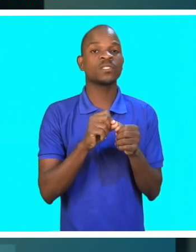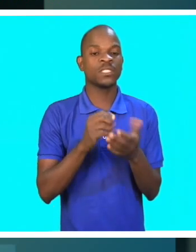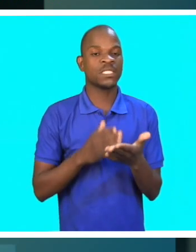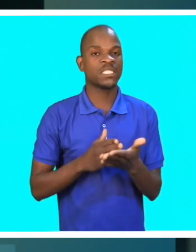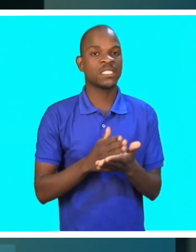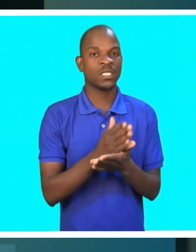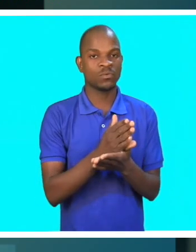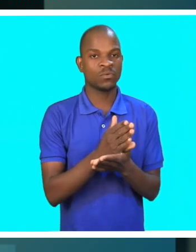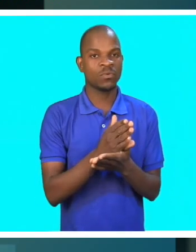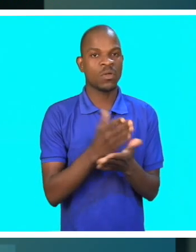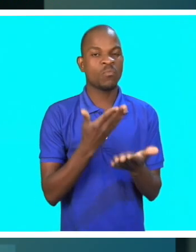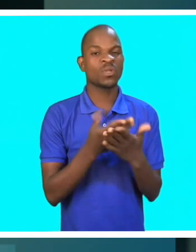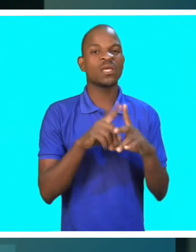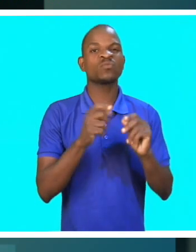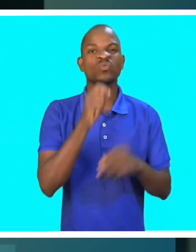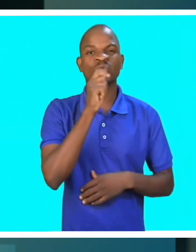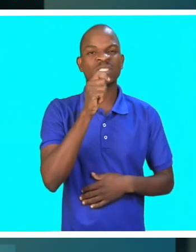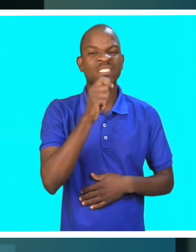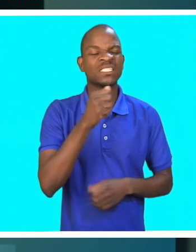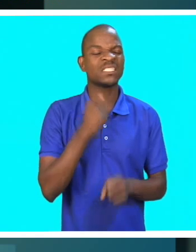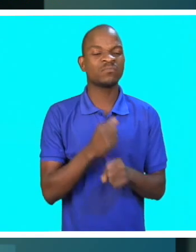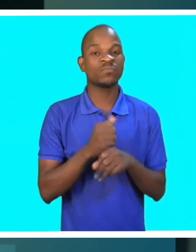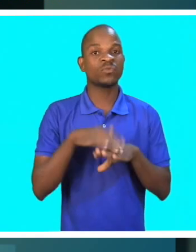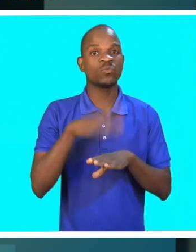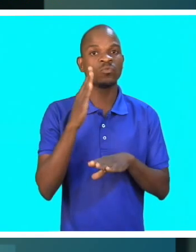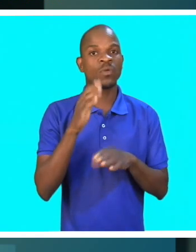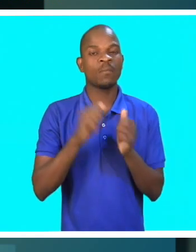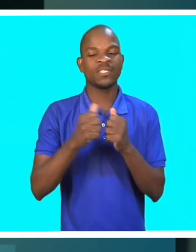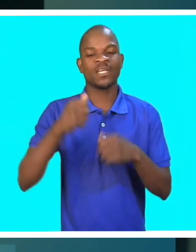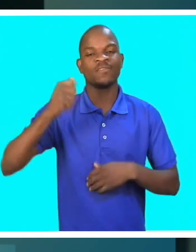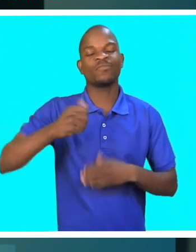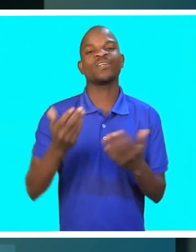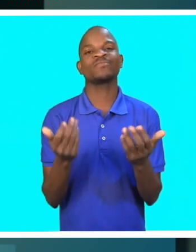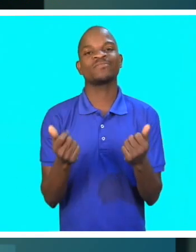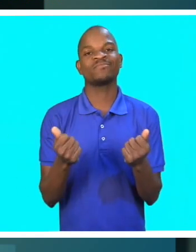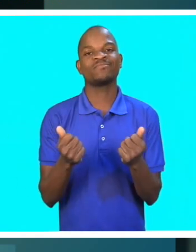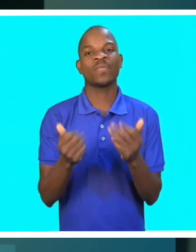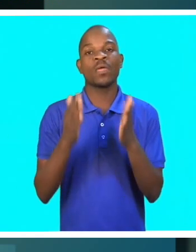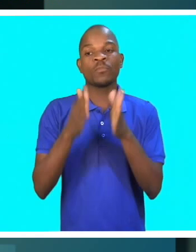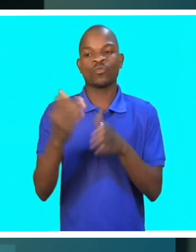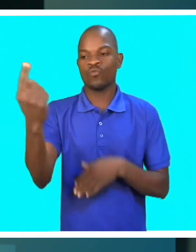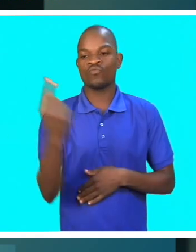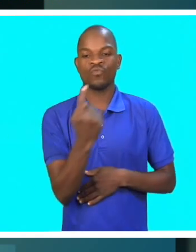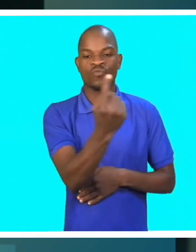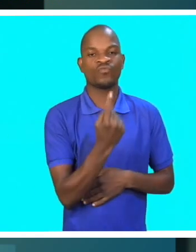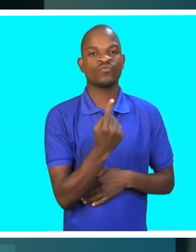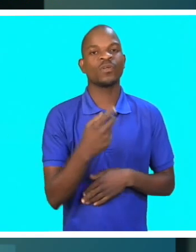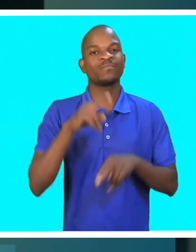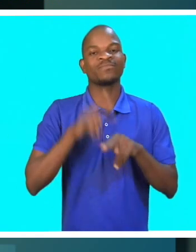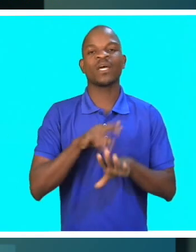Enquanto ser um advogado, tu vais sentar na tua secretária e tal, as pessoas vão vir e tu vais naturalmente